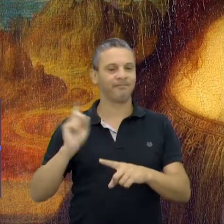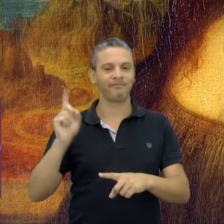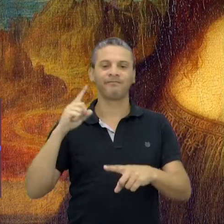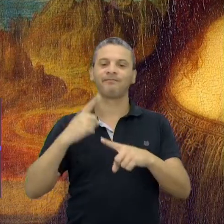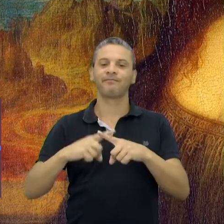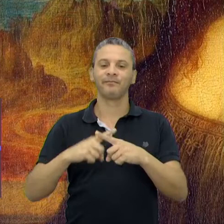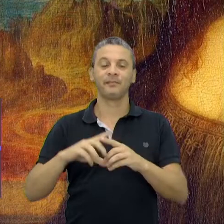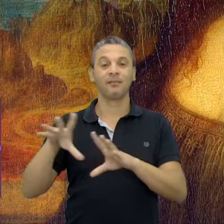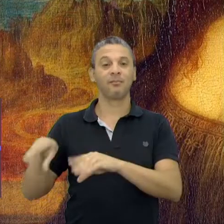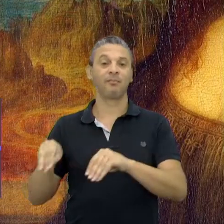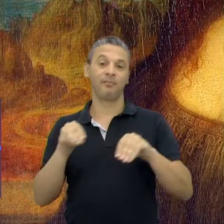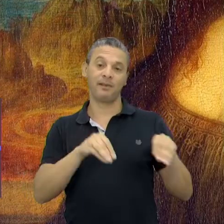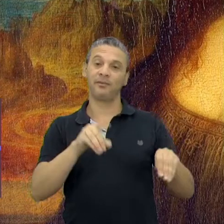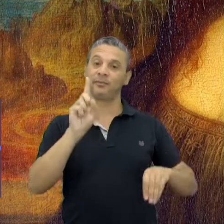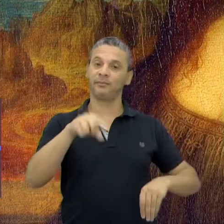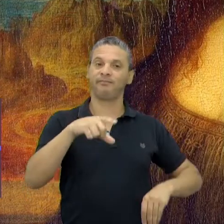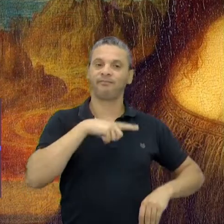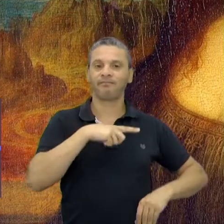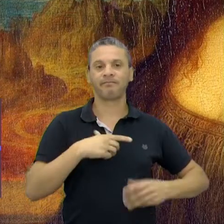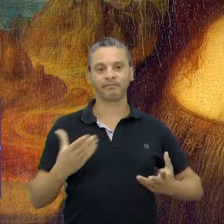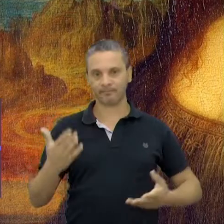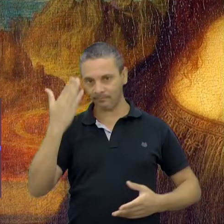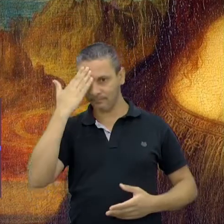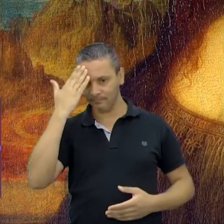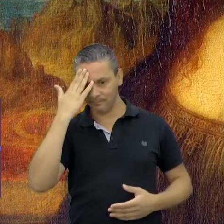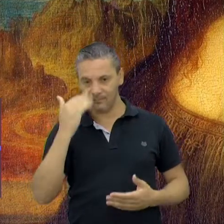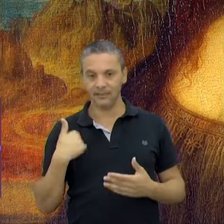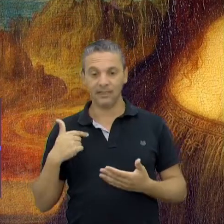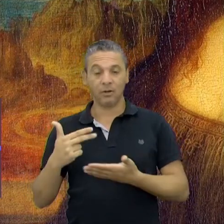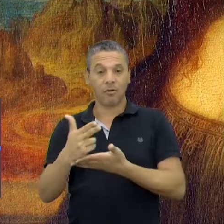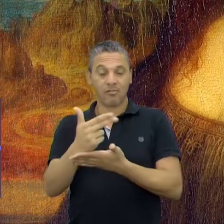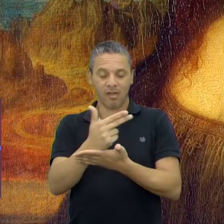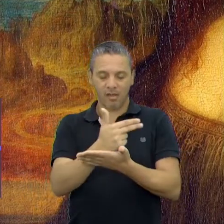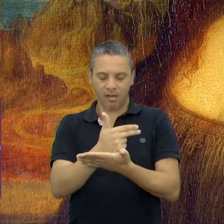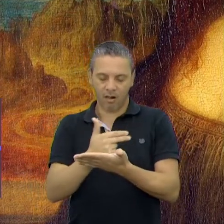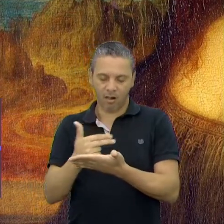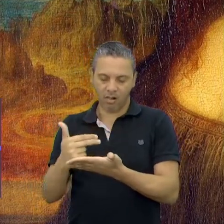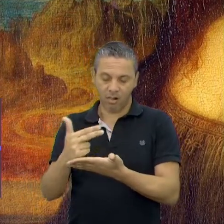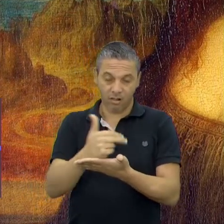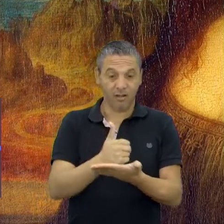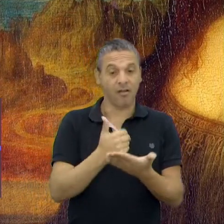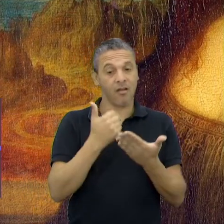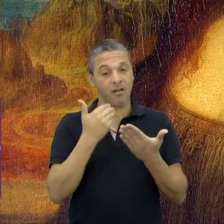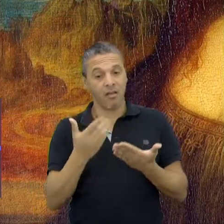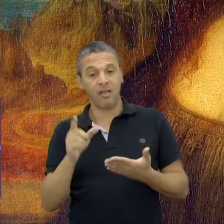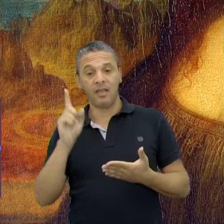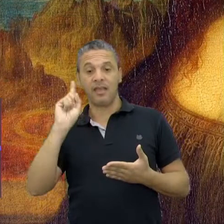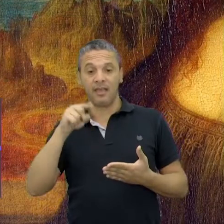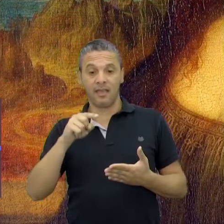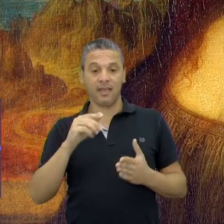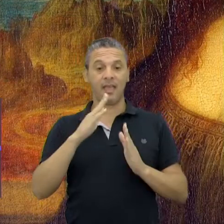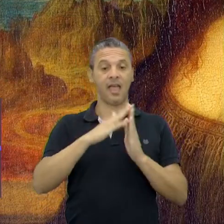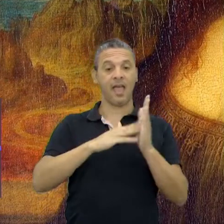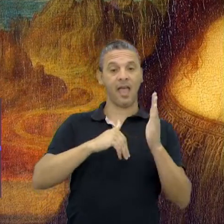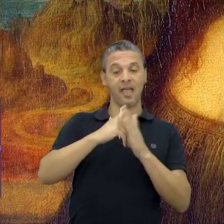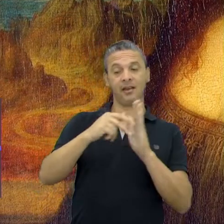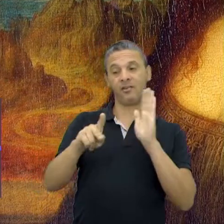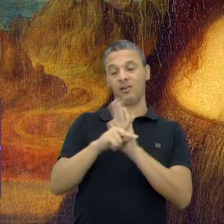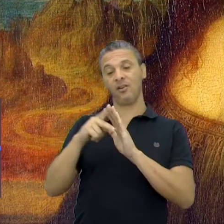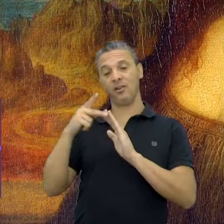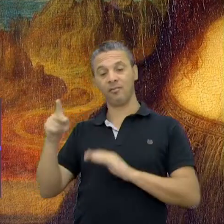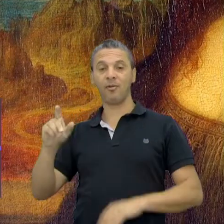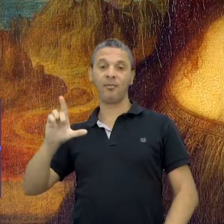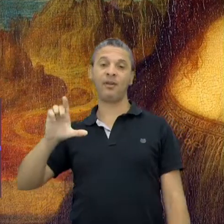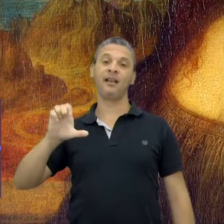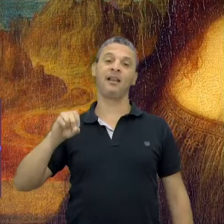um plágio, né? Diferente de uma reprodução. Se eu quiser desenhar aqui agora a Mona Lisa e falar, olha, a obra Mona Lisa